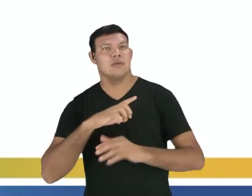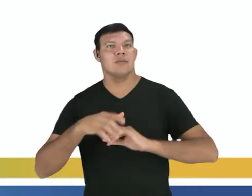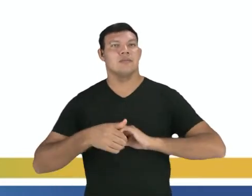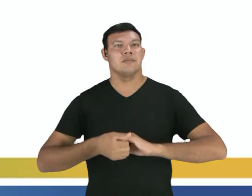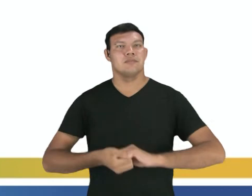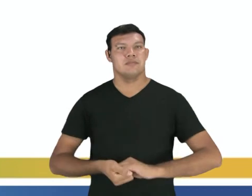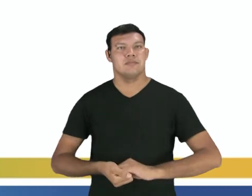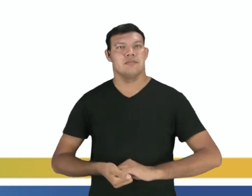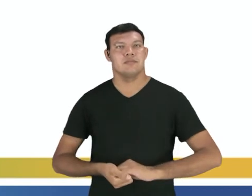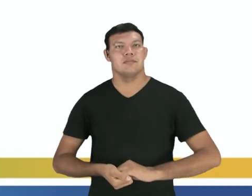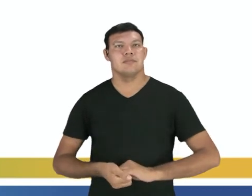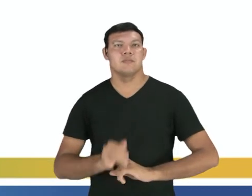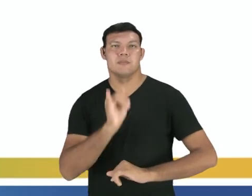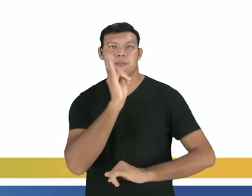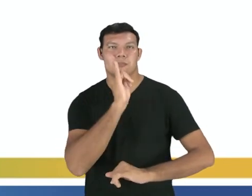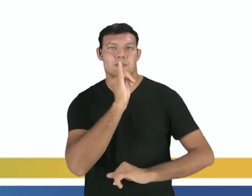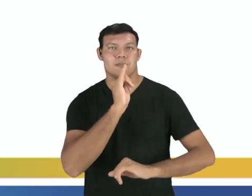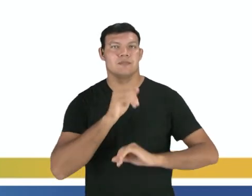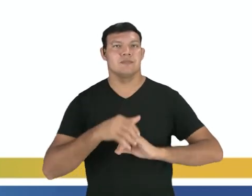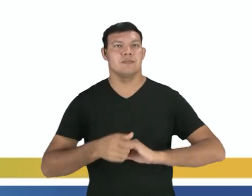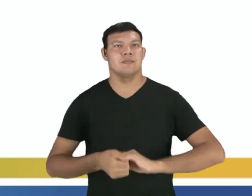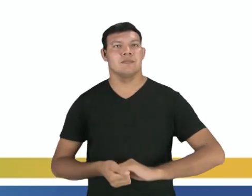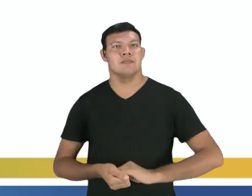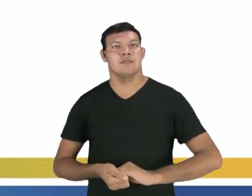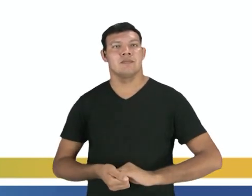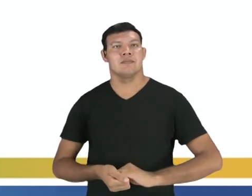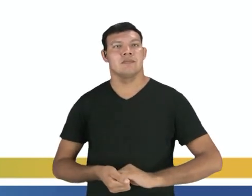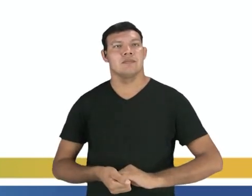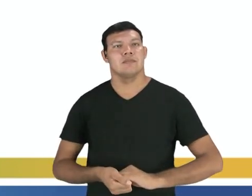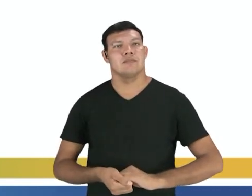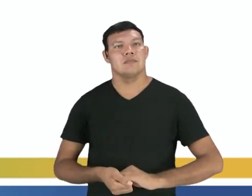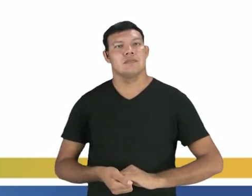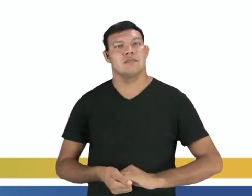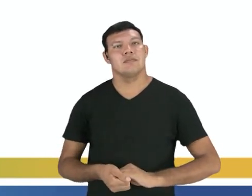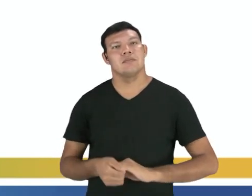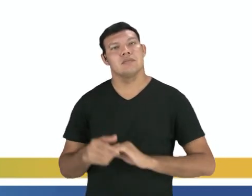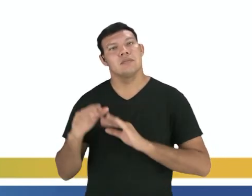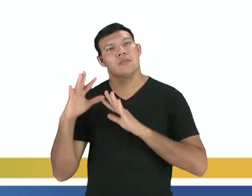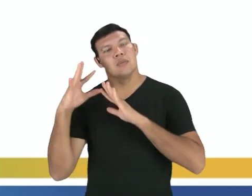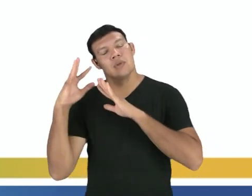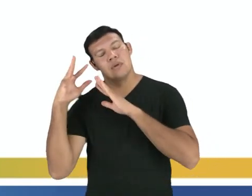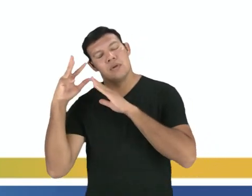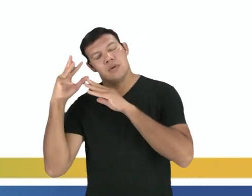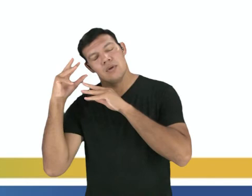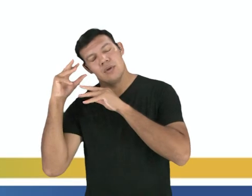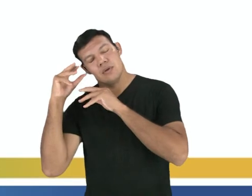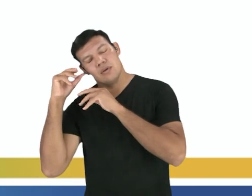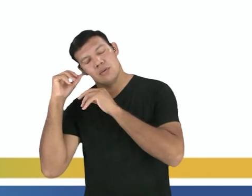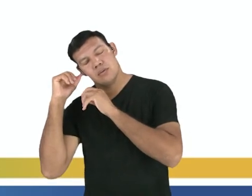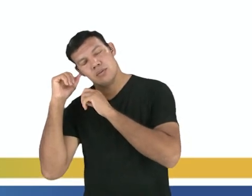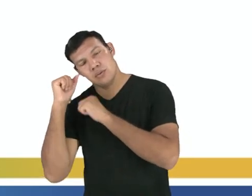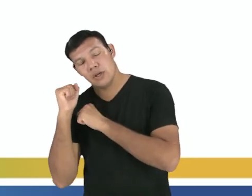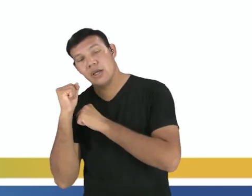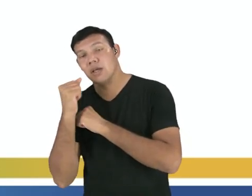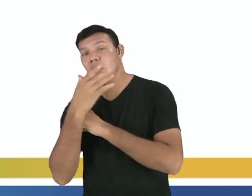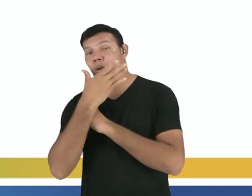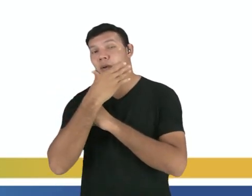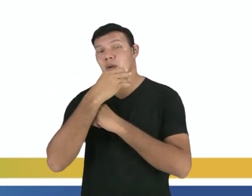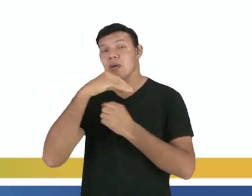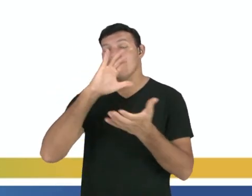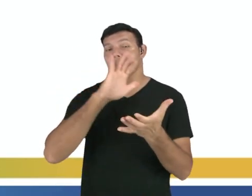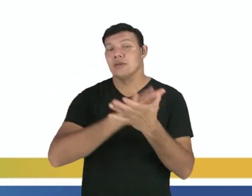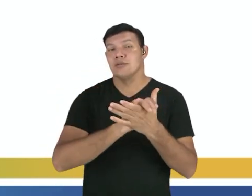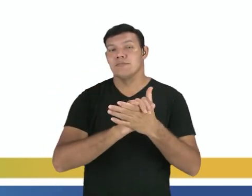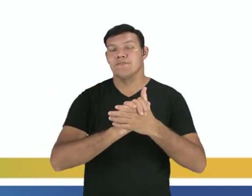sendo realizada por exemplo with Wesley while my husband is Hand shower Eu adormeci